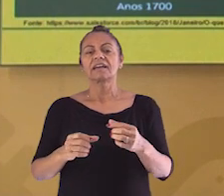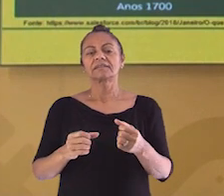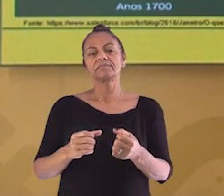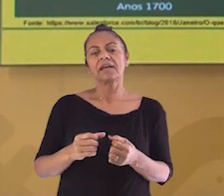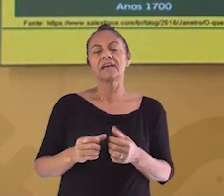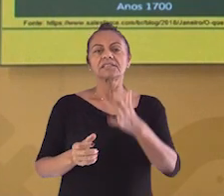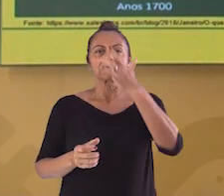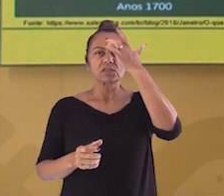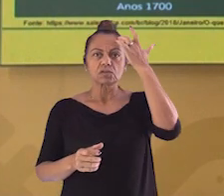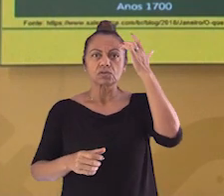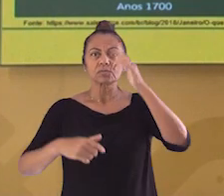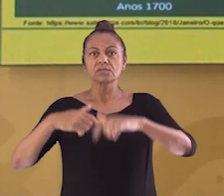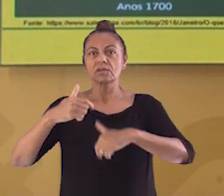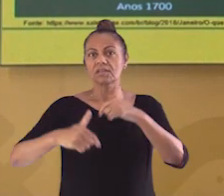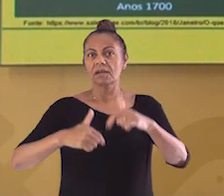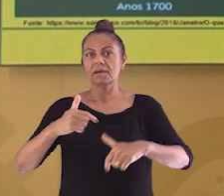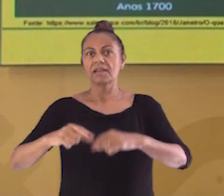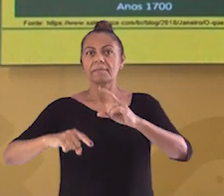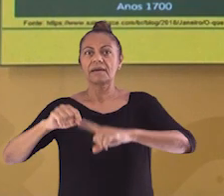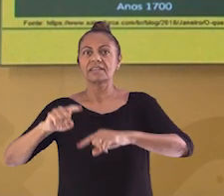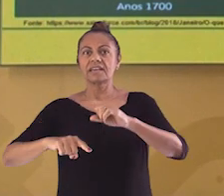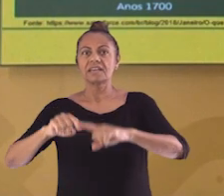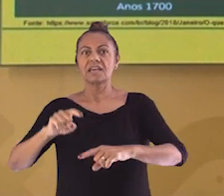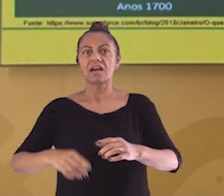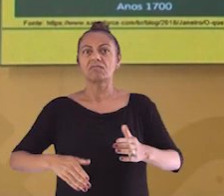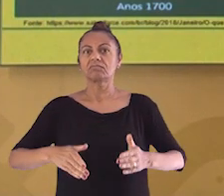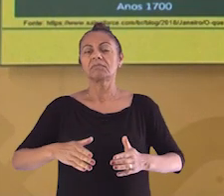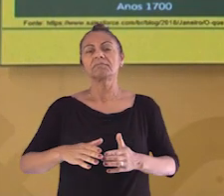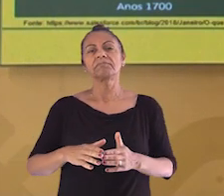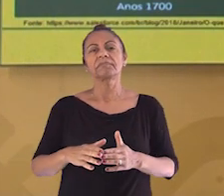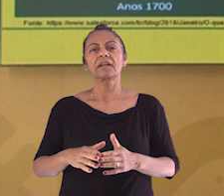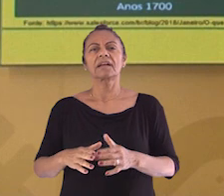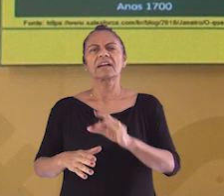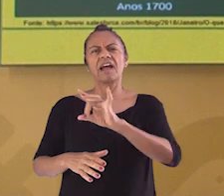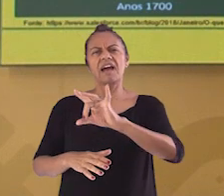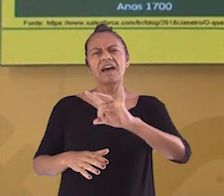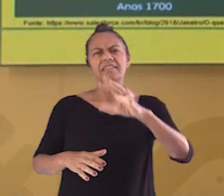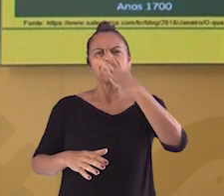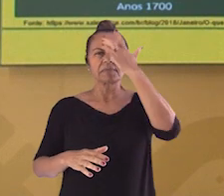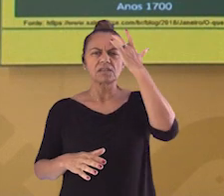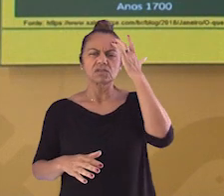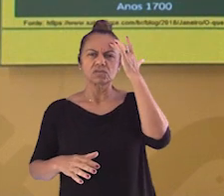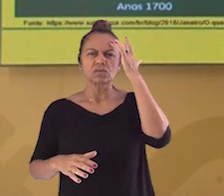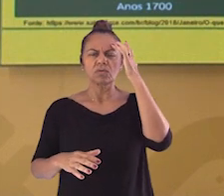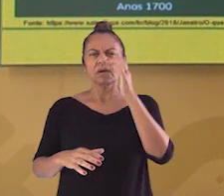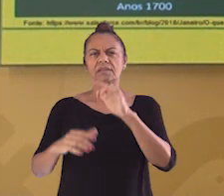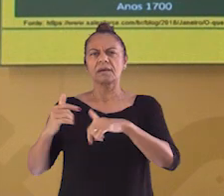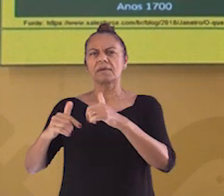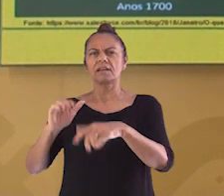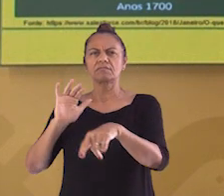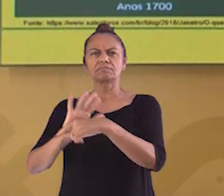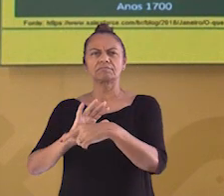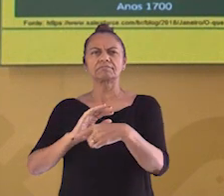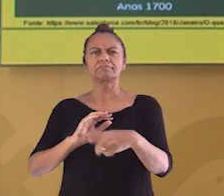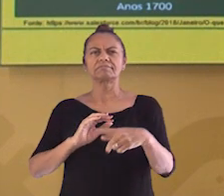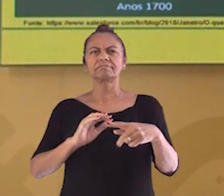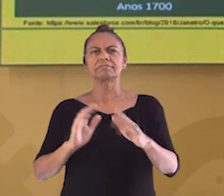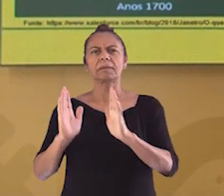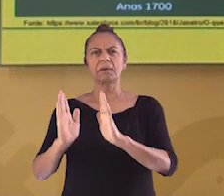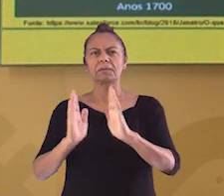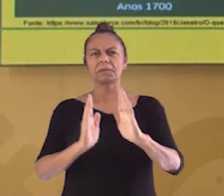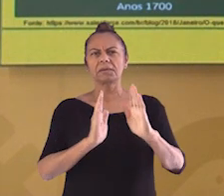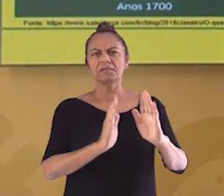As pessoas começaram a trabalhar de uma forma mais mecanizada, pois cada pessoa fazia só a sua função.